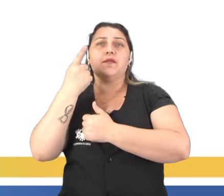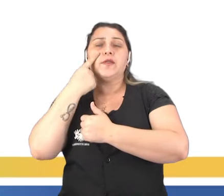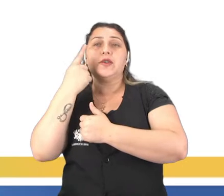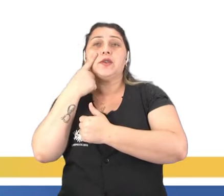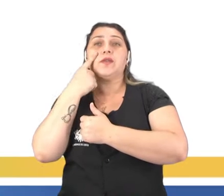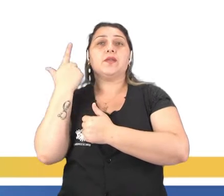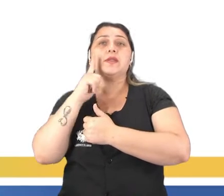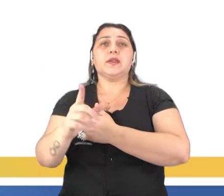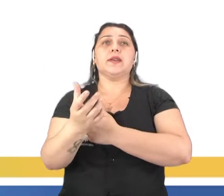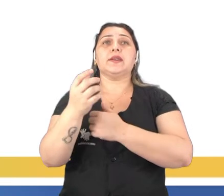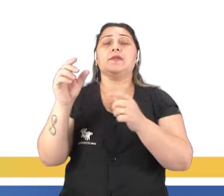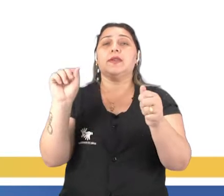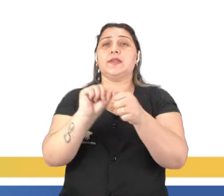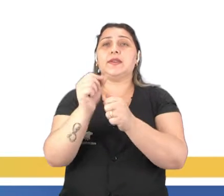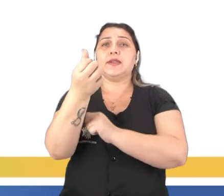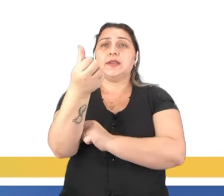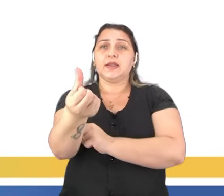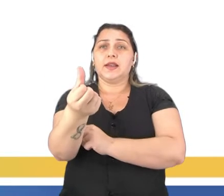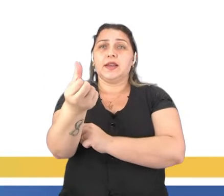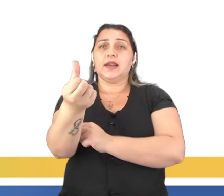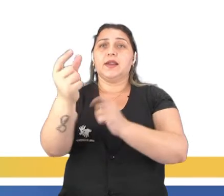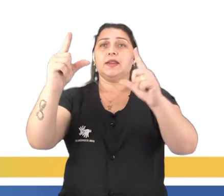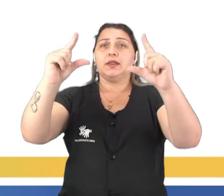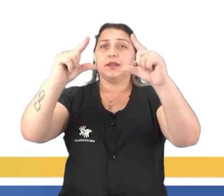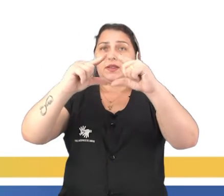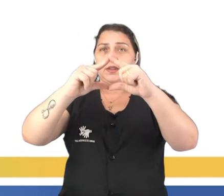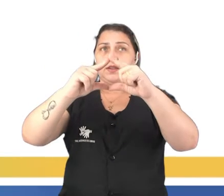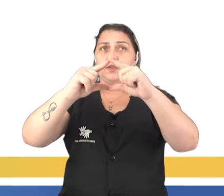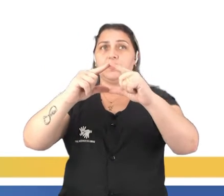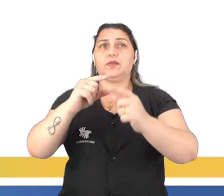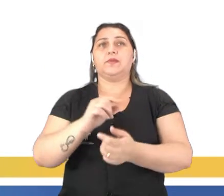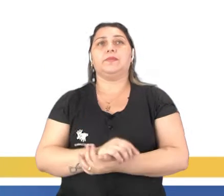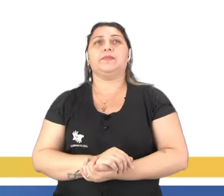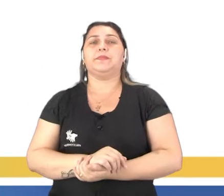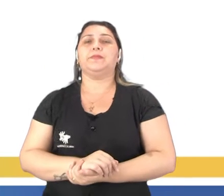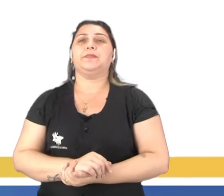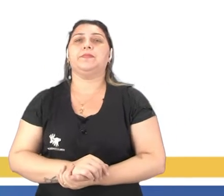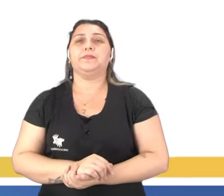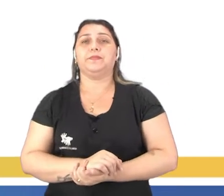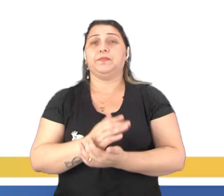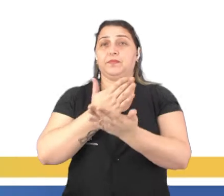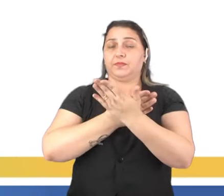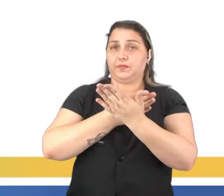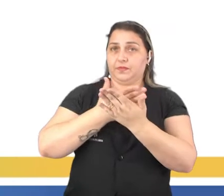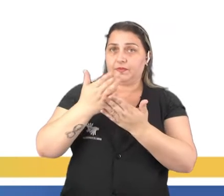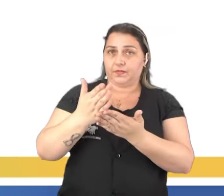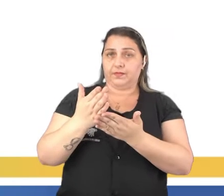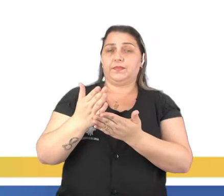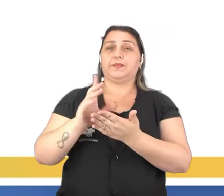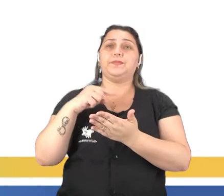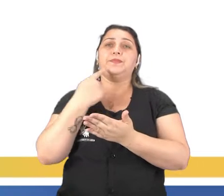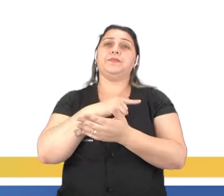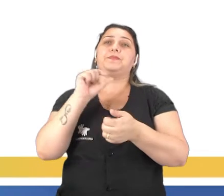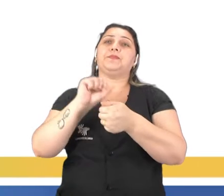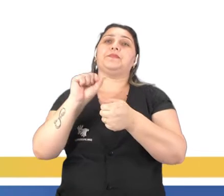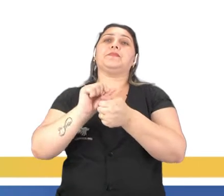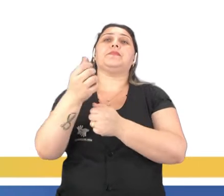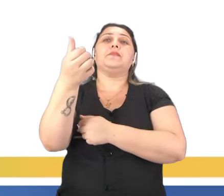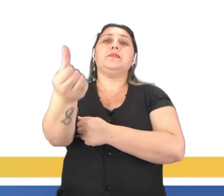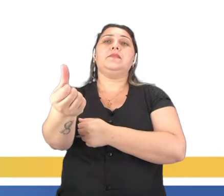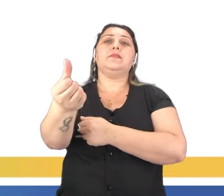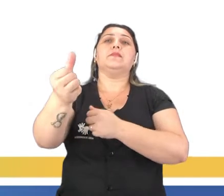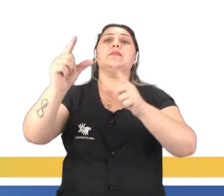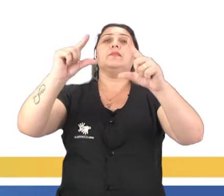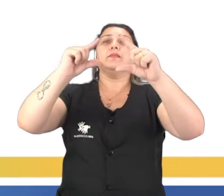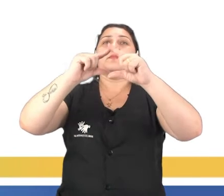que nós conseguimos formar 6 triângulos, estão vendo aí? Então, a partir desses segmentos, nós formamos 6